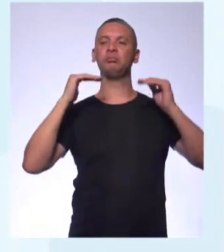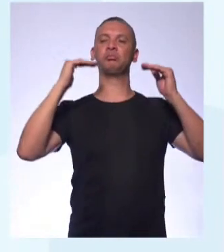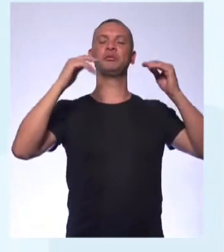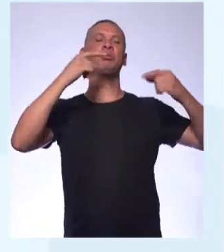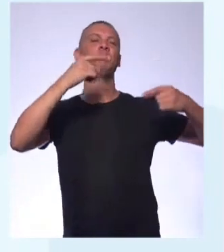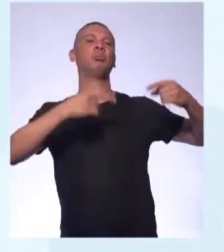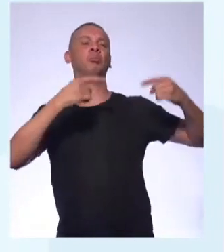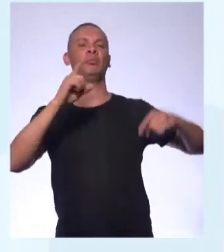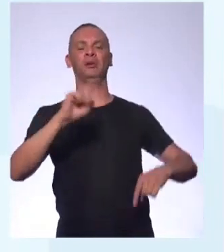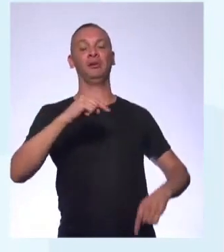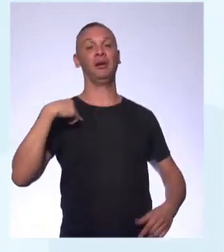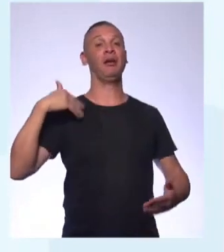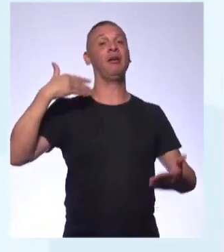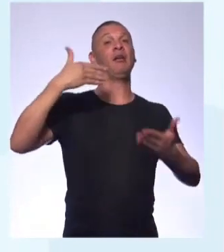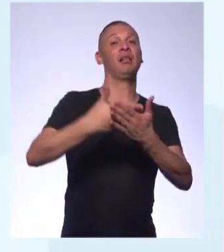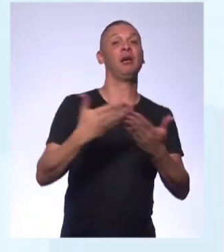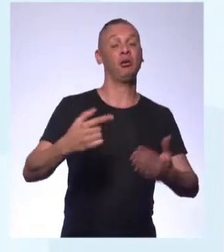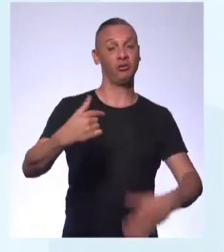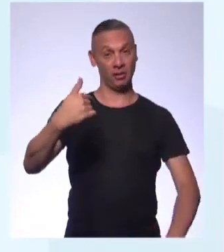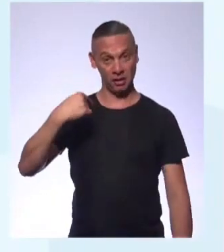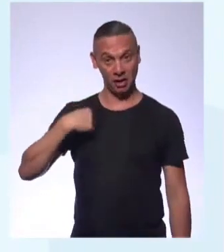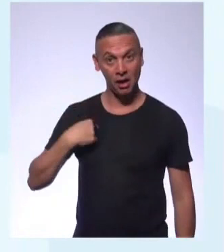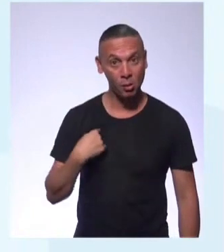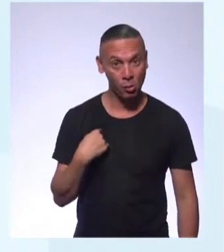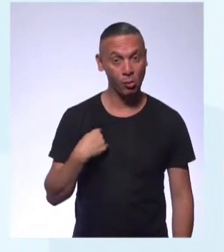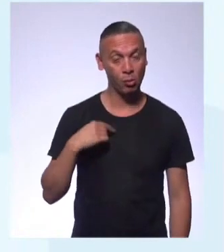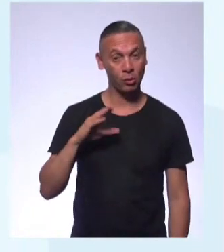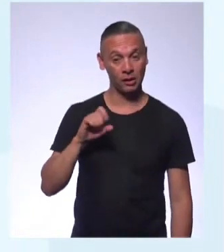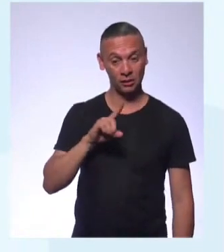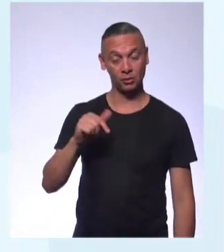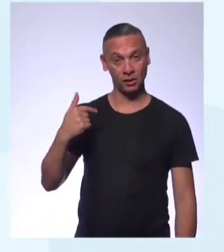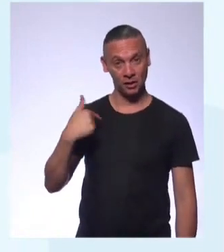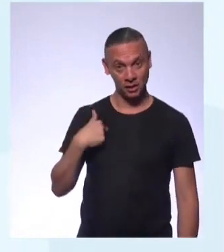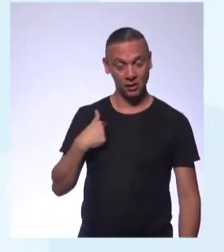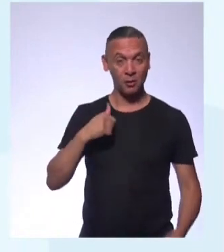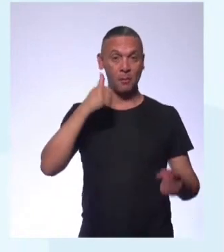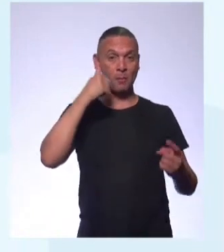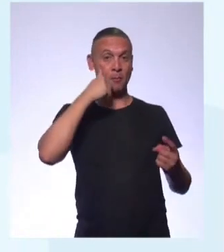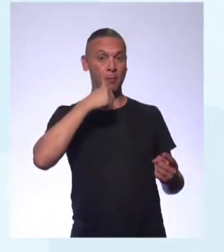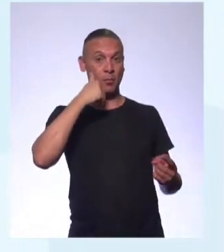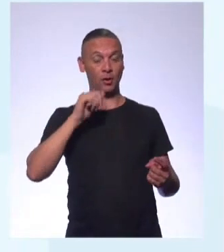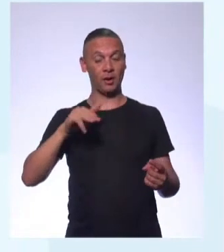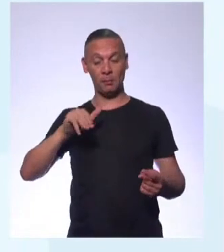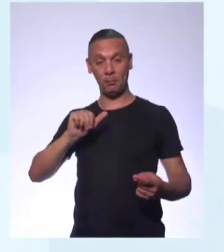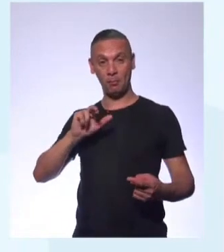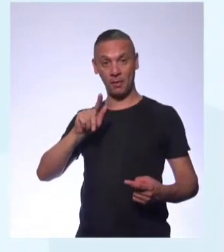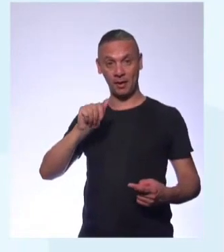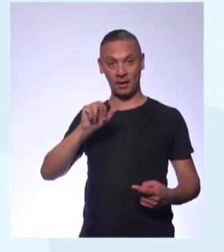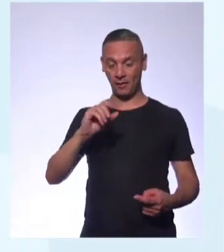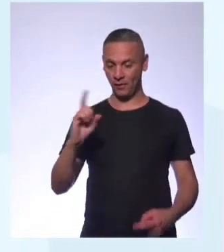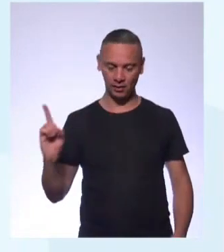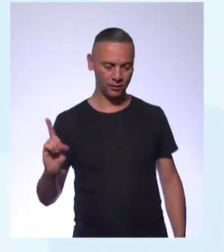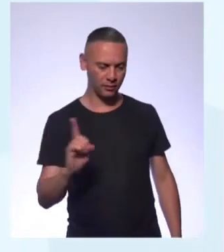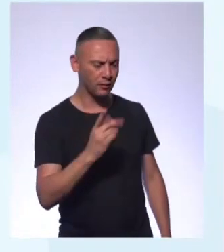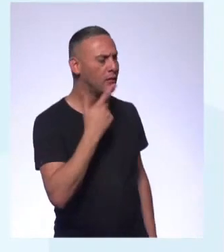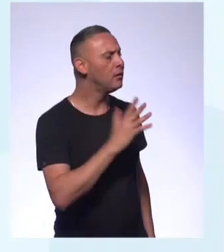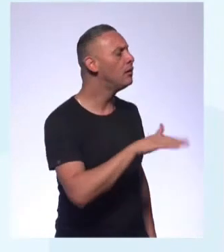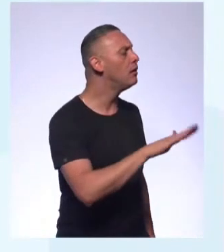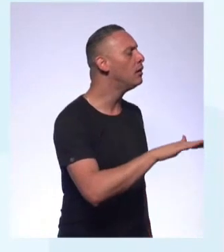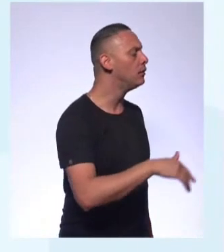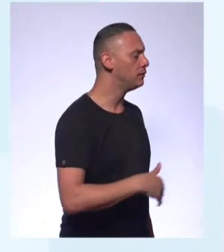políticas, porque até hoje, eu, Dona Margarida, mulher do doutor Ponciano, veio interromper-lhes a